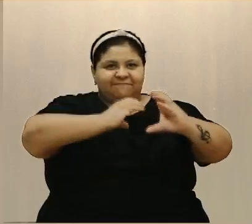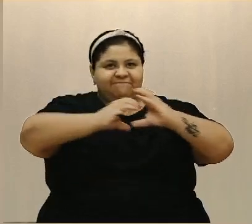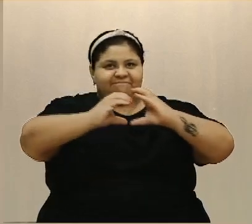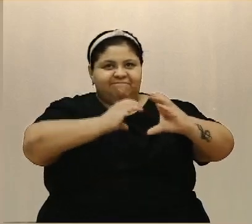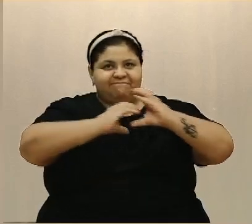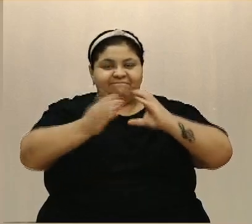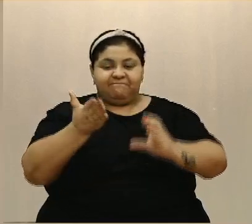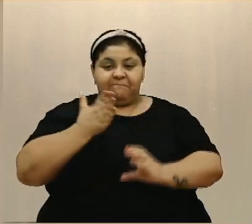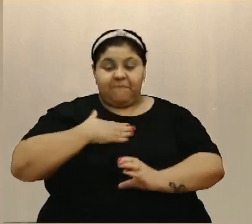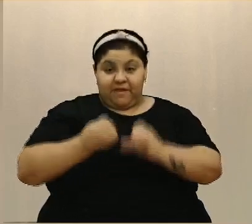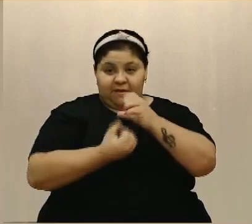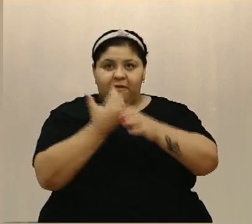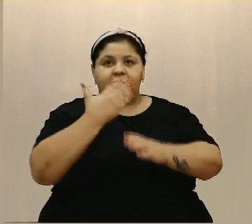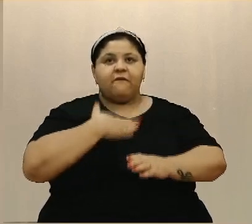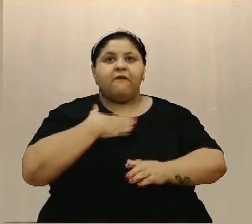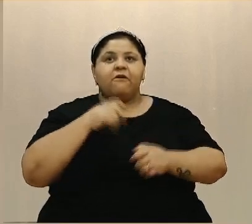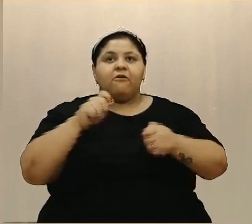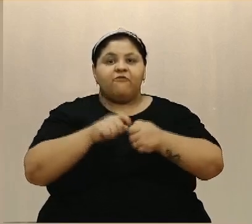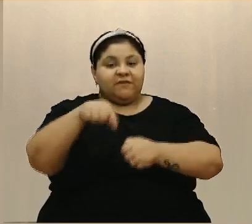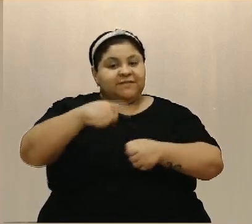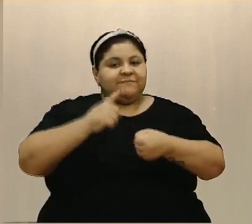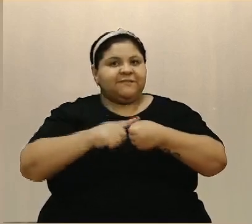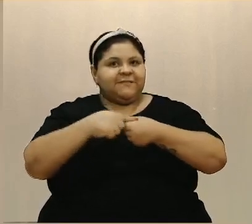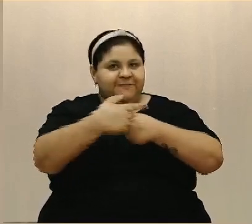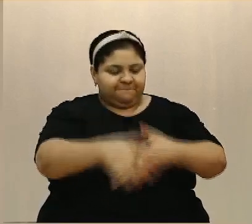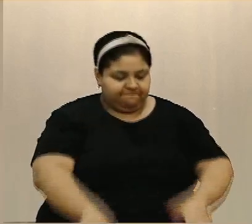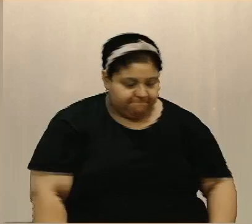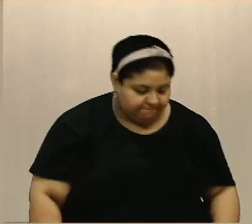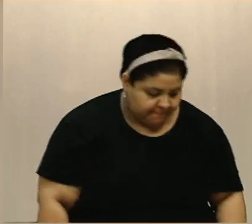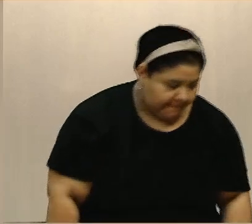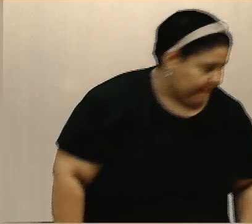uma música minha que eu fiz para nossa cidade.